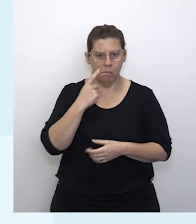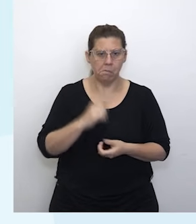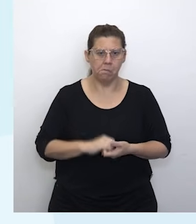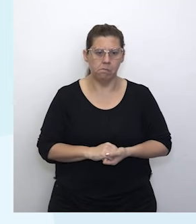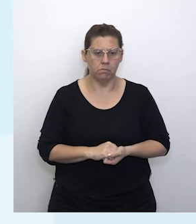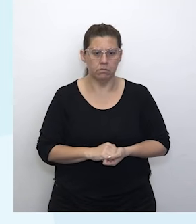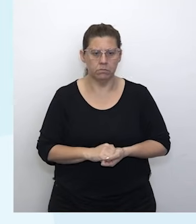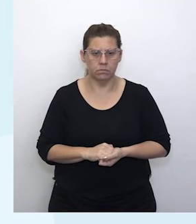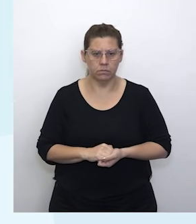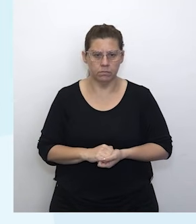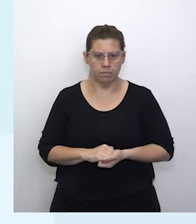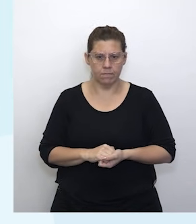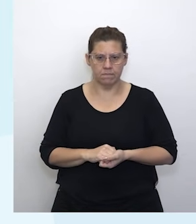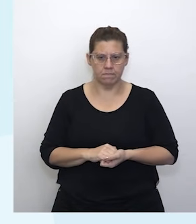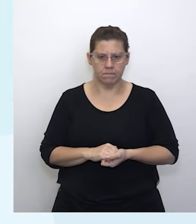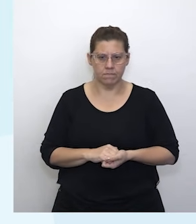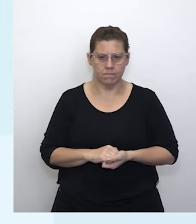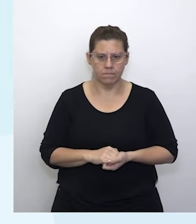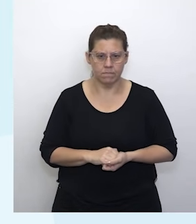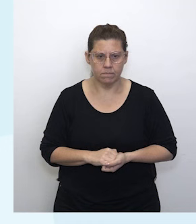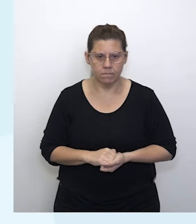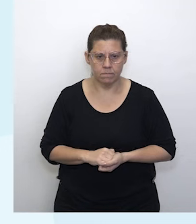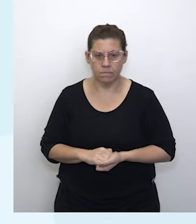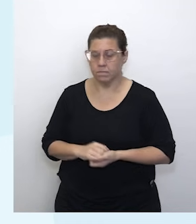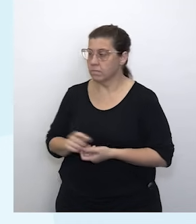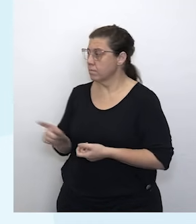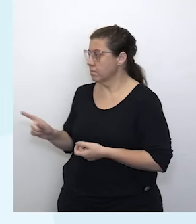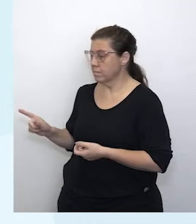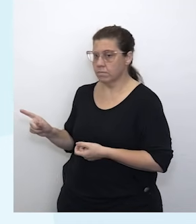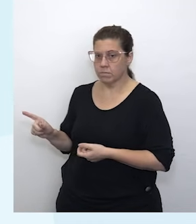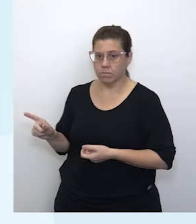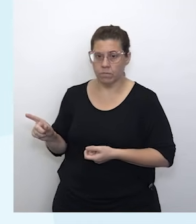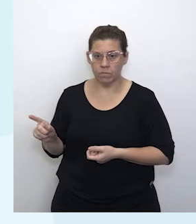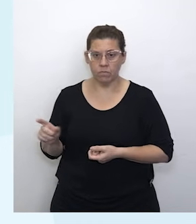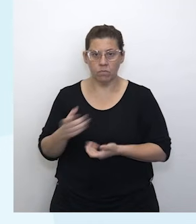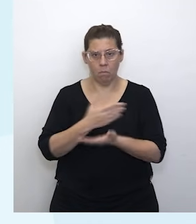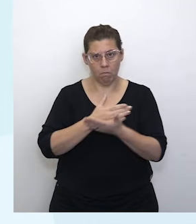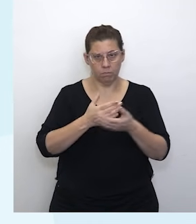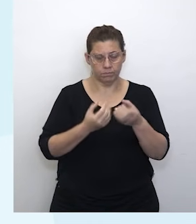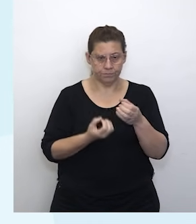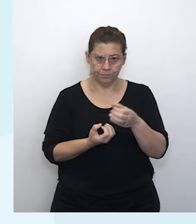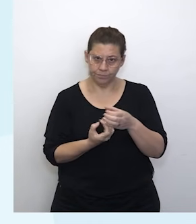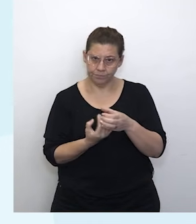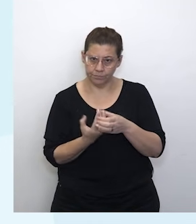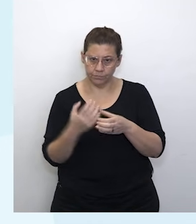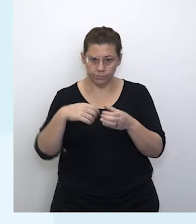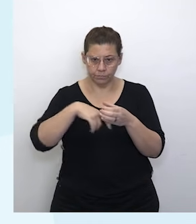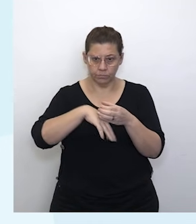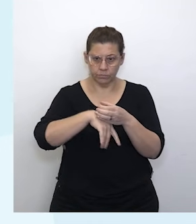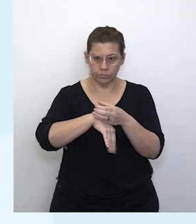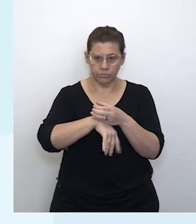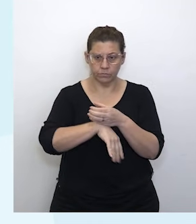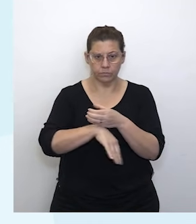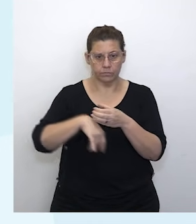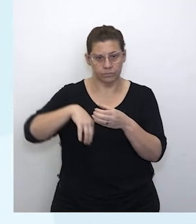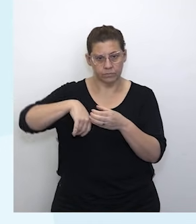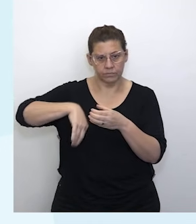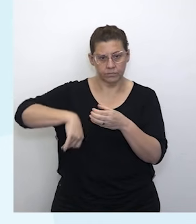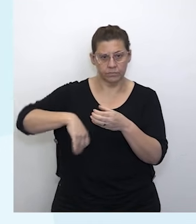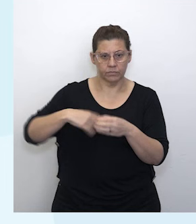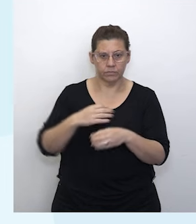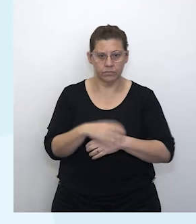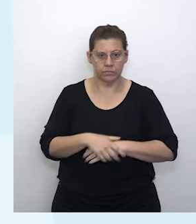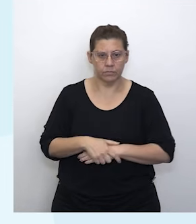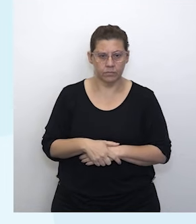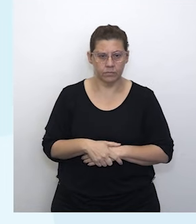corzinha bonitinha aqui. E aí o que aconteceu? Começou a brotar aqui, certo? Começou a brotar